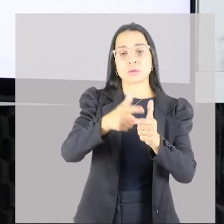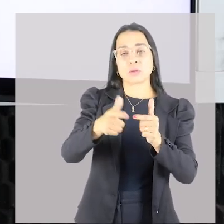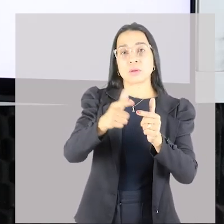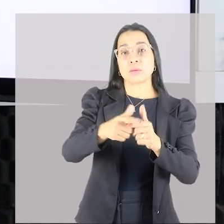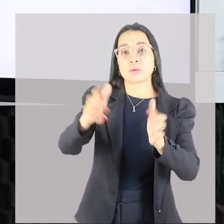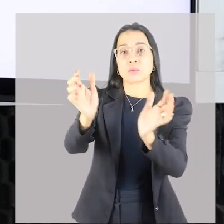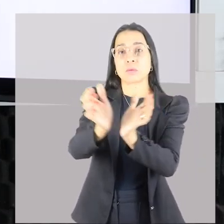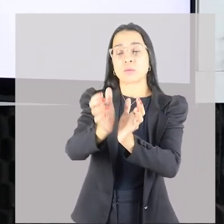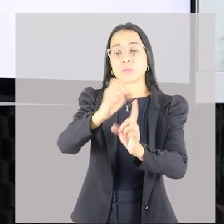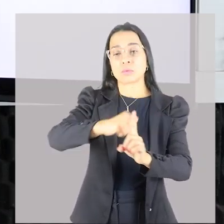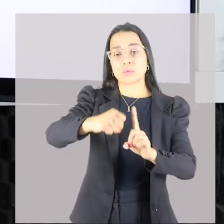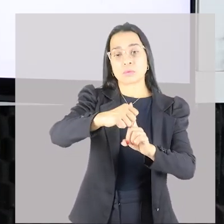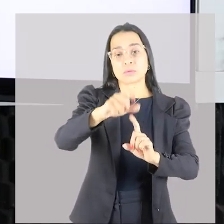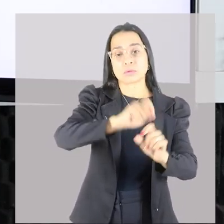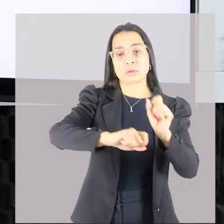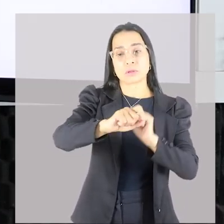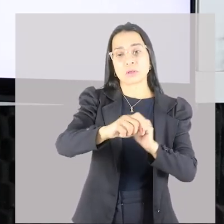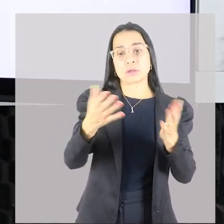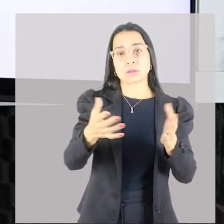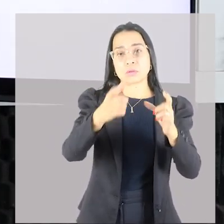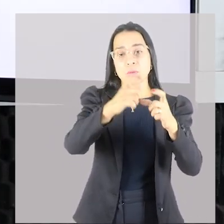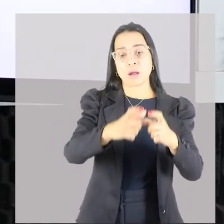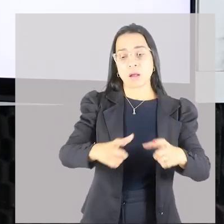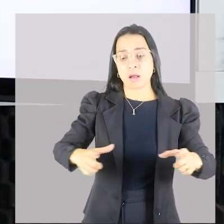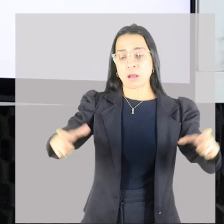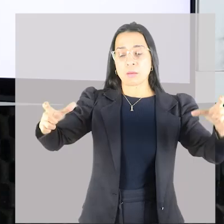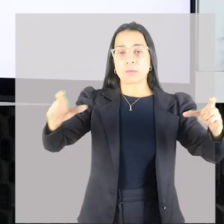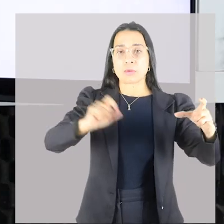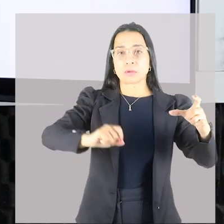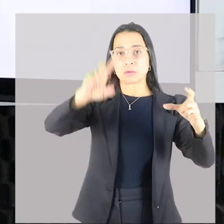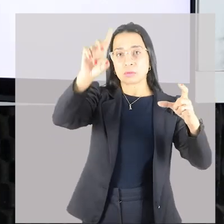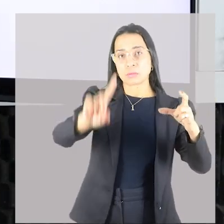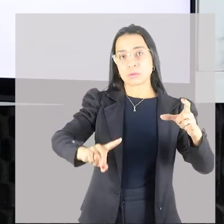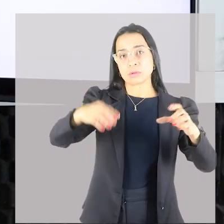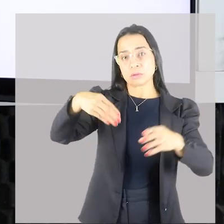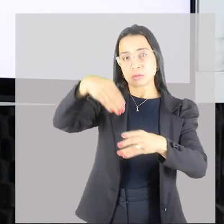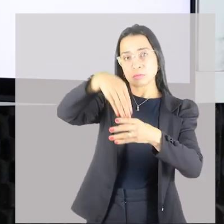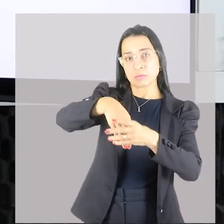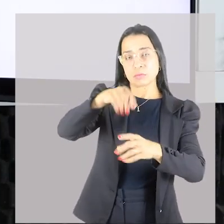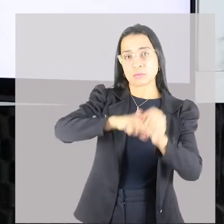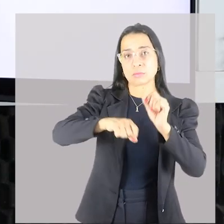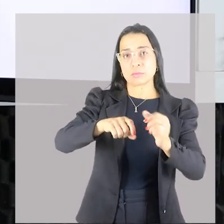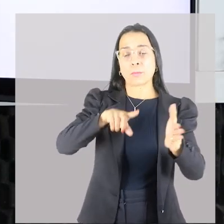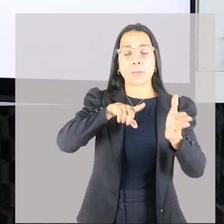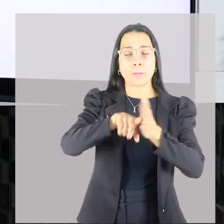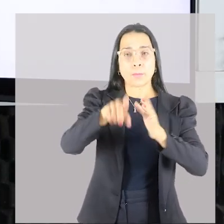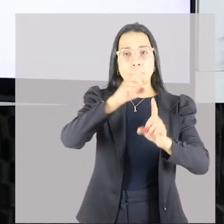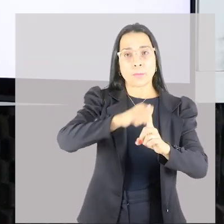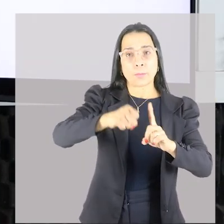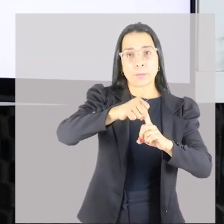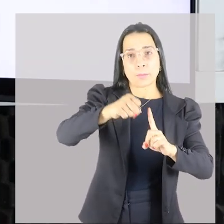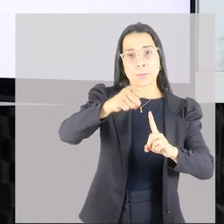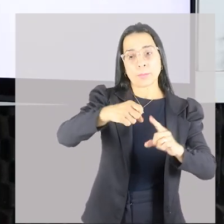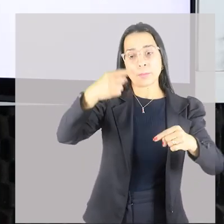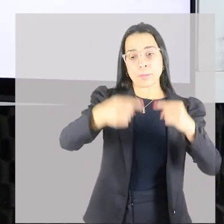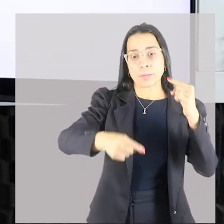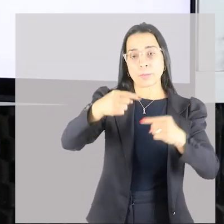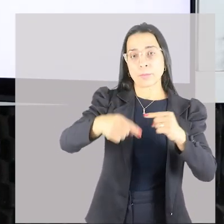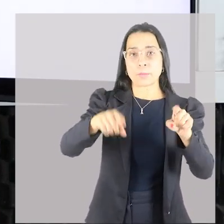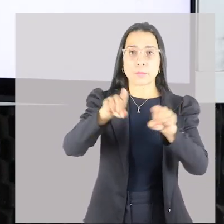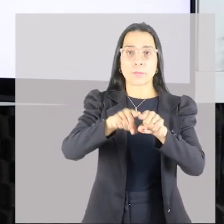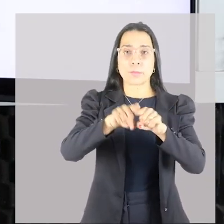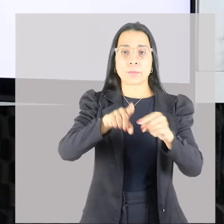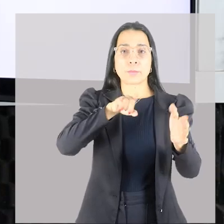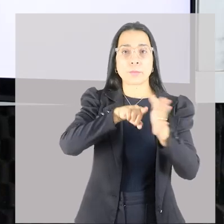trabalhadores, como a ampliação do direito a voto também. Então, a questão social e política, além da questão trabalhista, né, que era